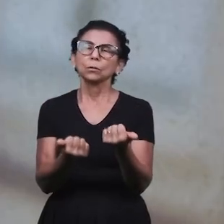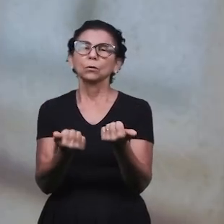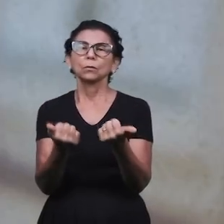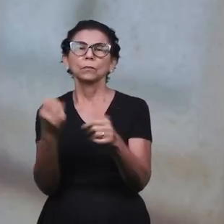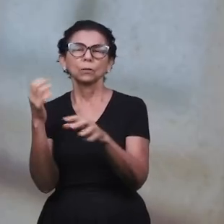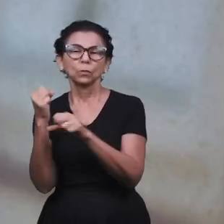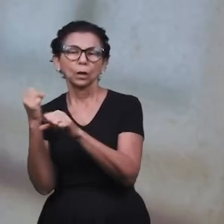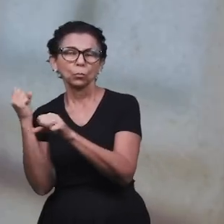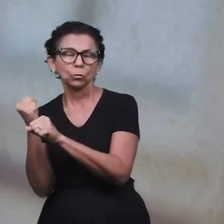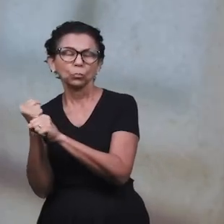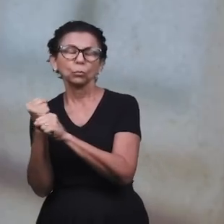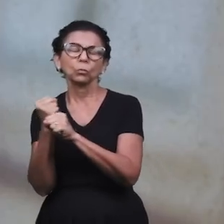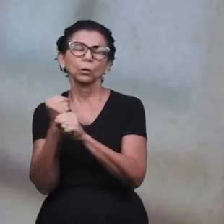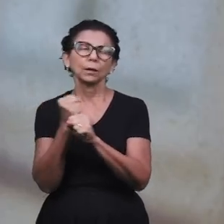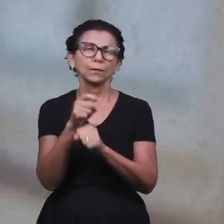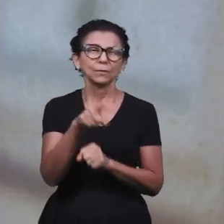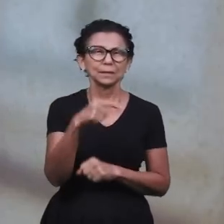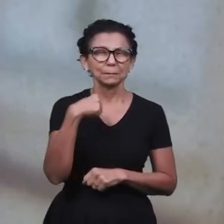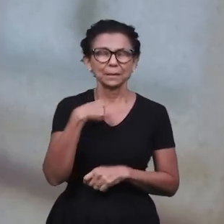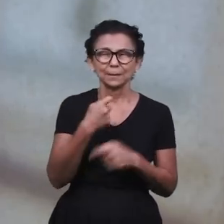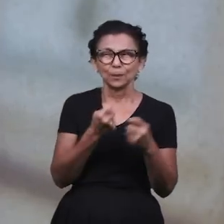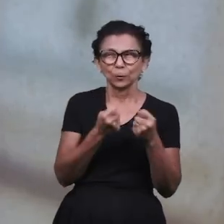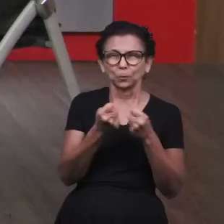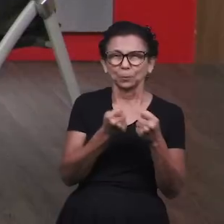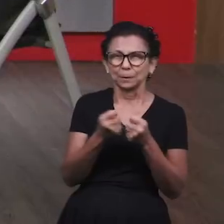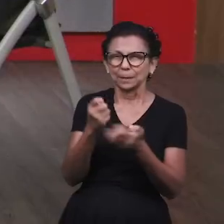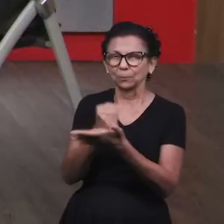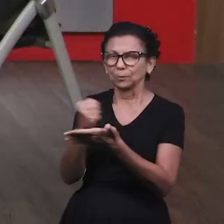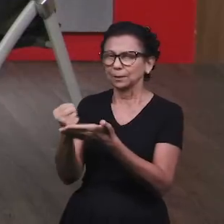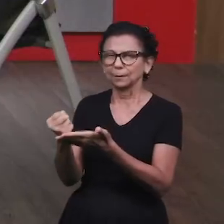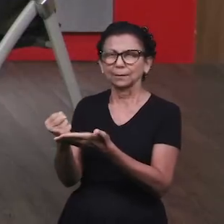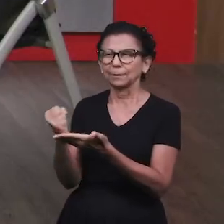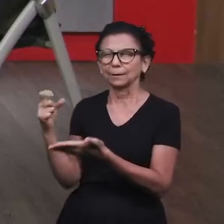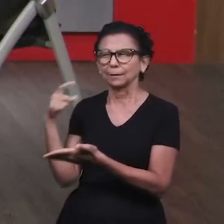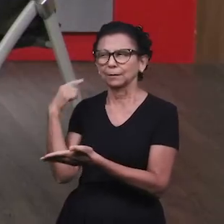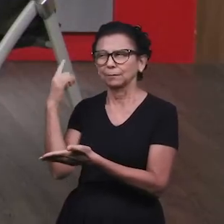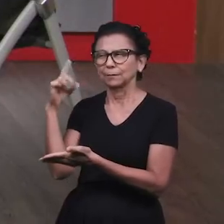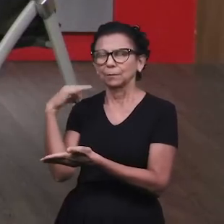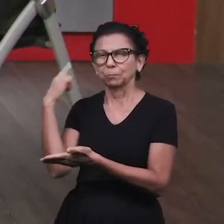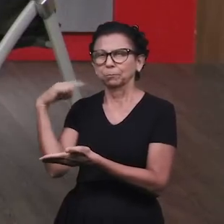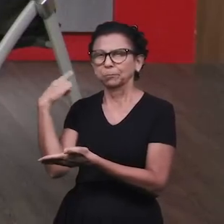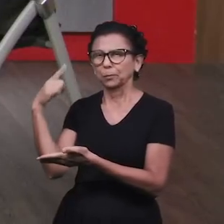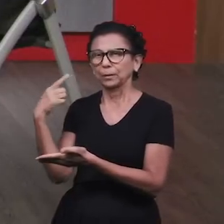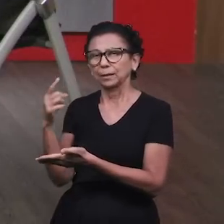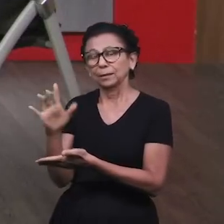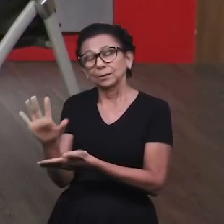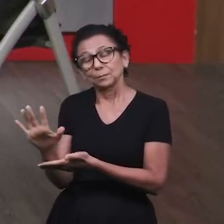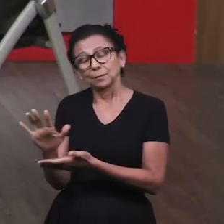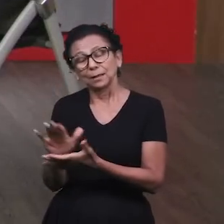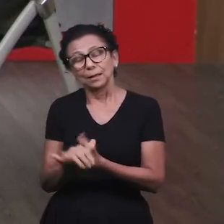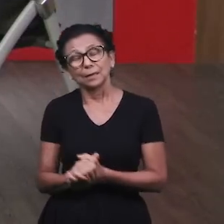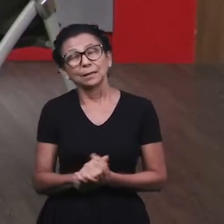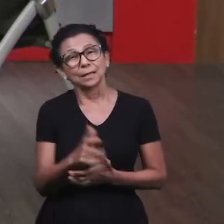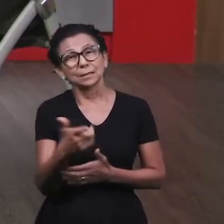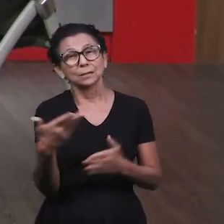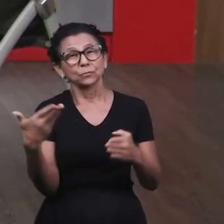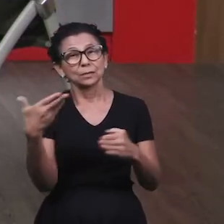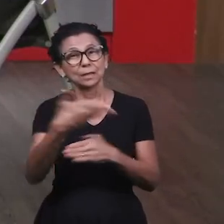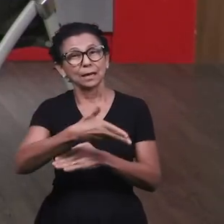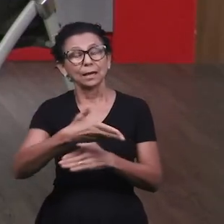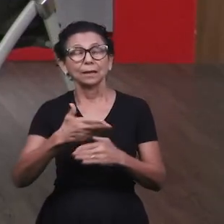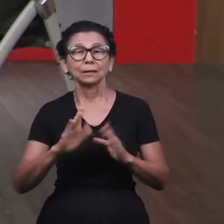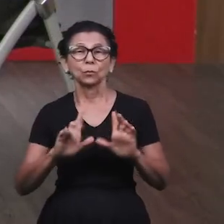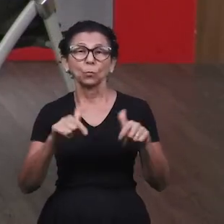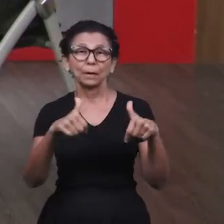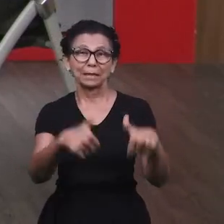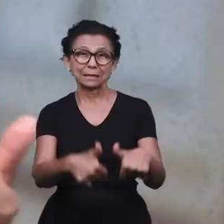vezes você acha que está economizando e sem um advogado... Entra com um recurso também corretamente. Às vezes a ação equivocada, não